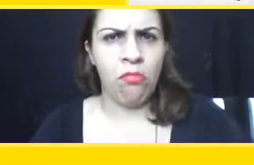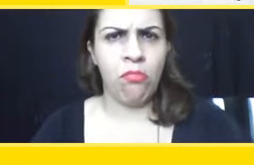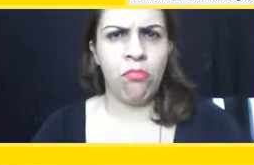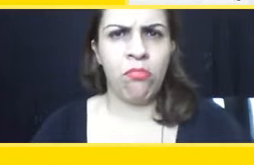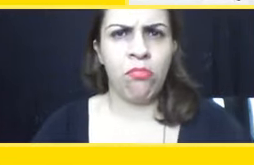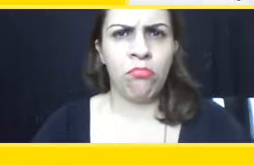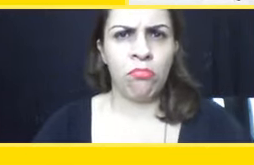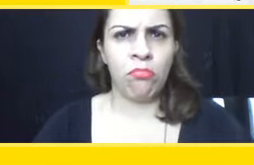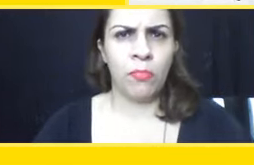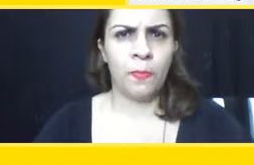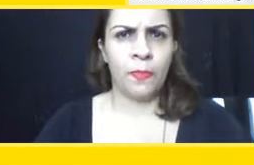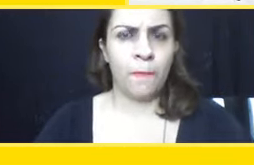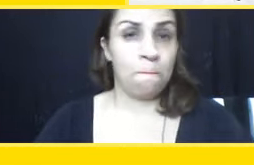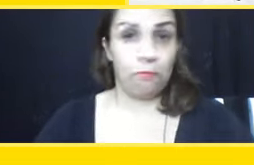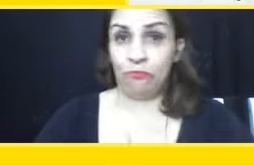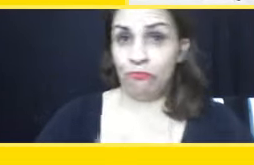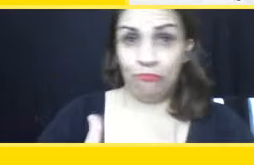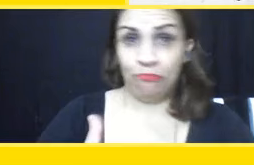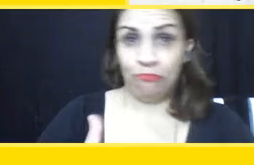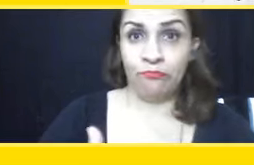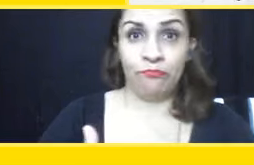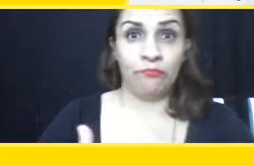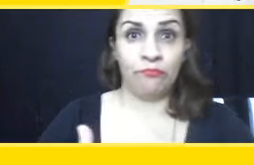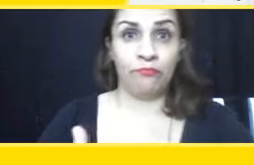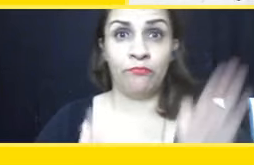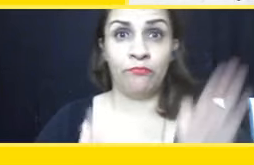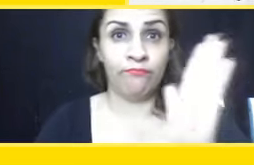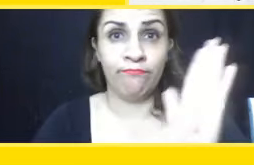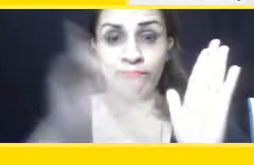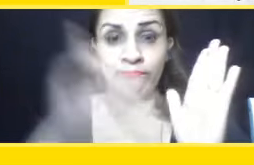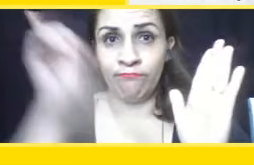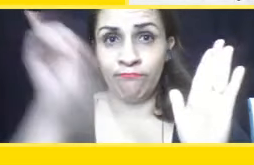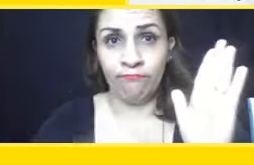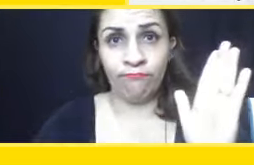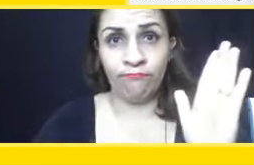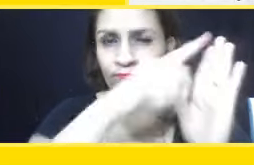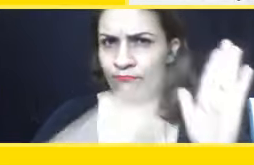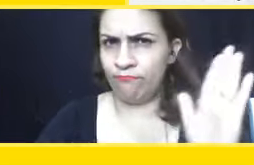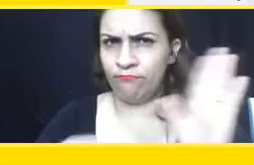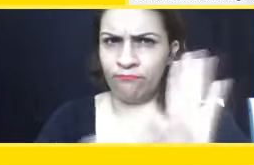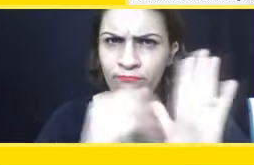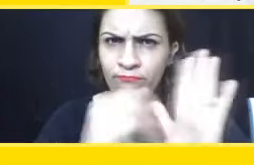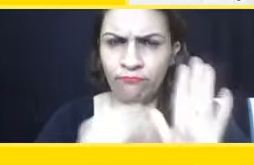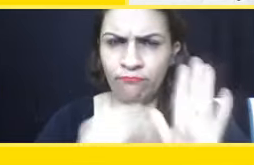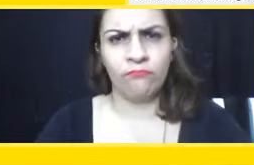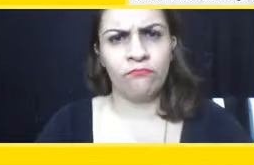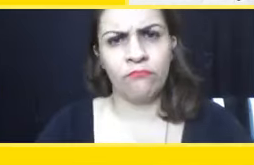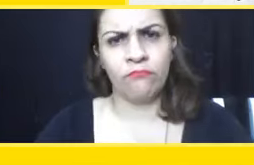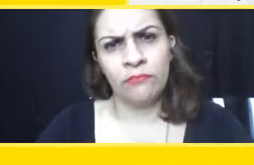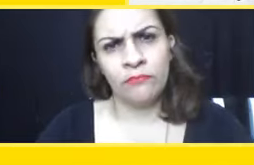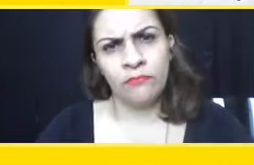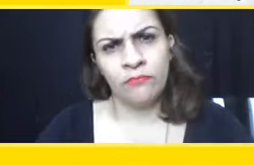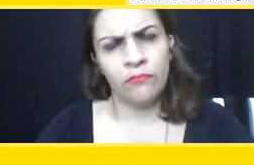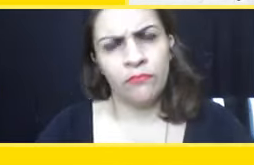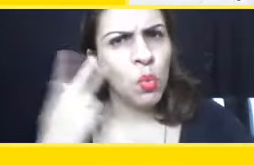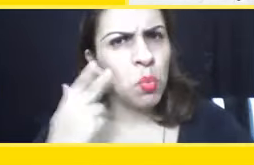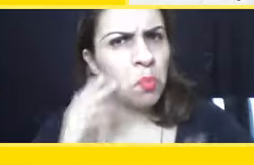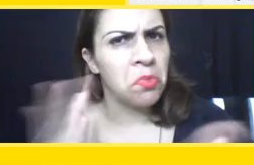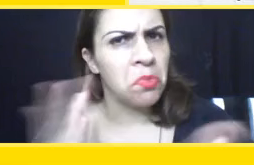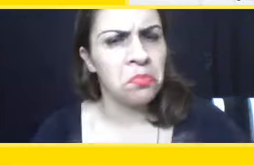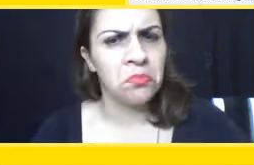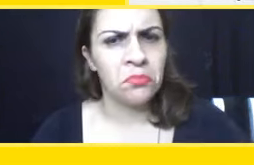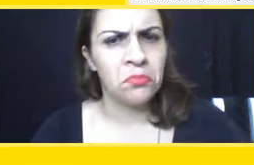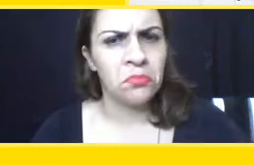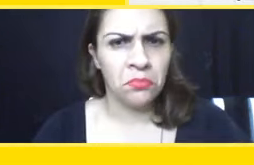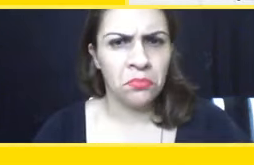alguma iniciativa aí do governo de vetar algum Não, artigo desse. Não teve, foi normal, né? Então é isso,